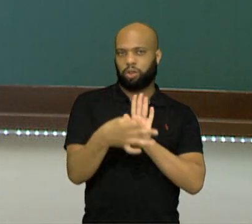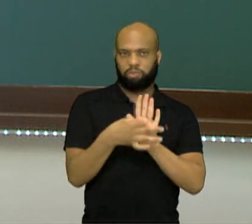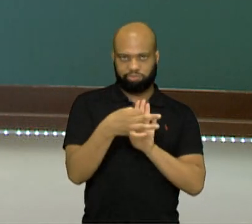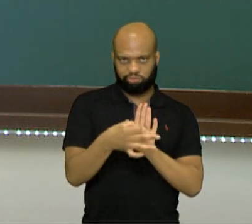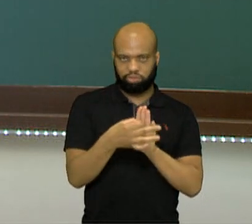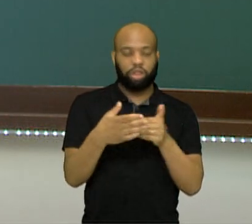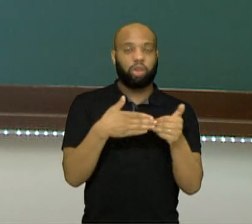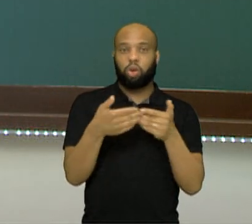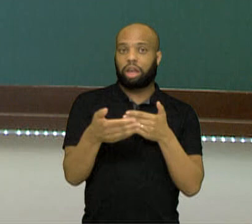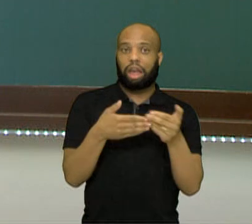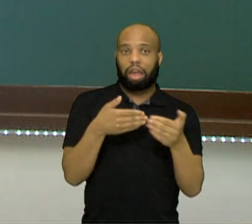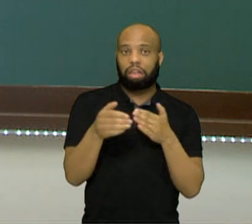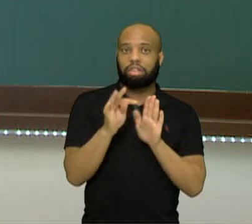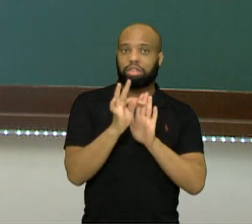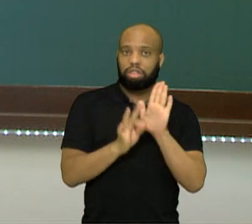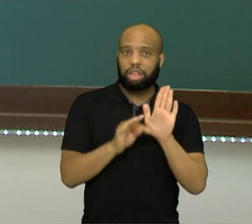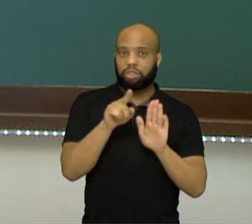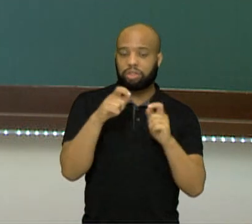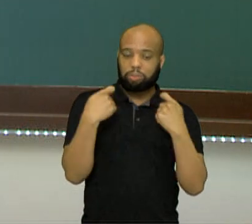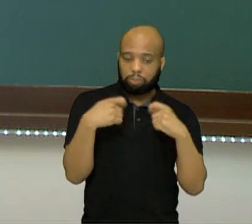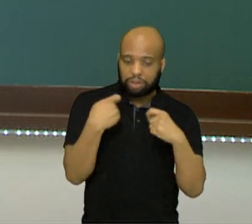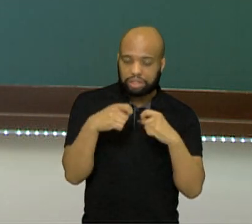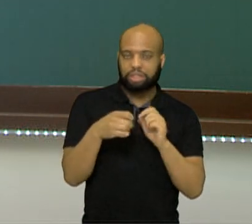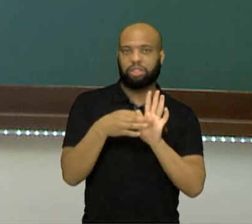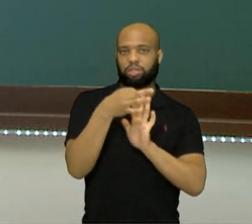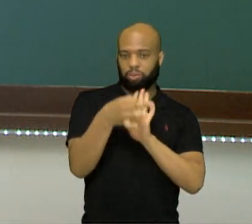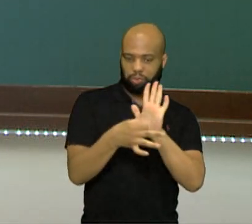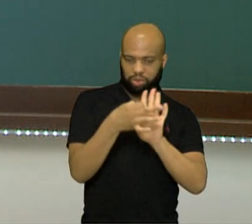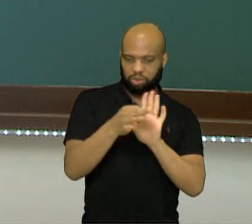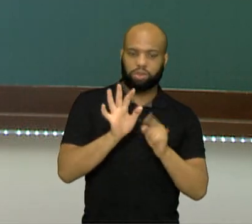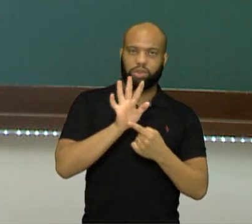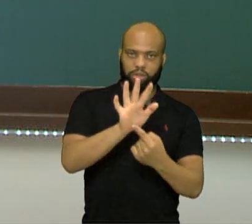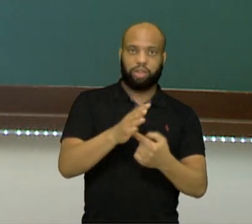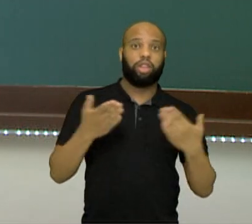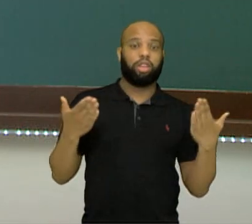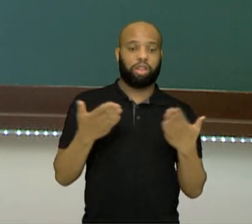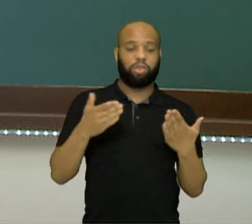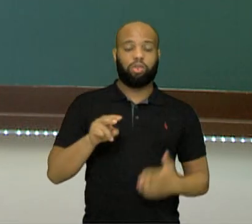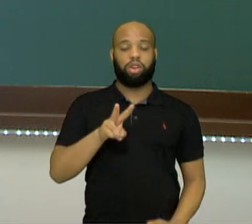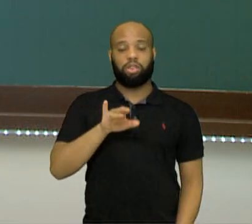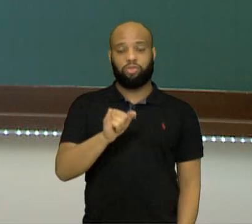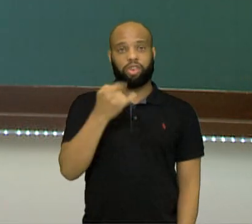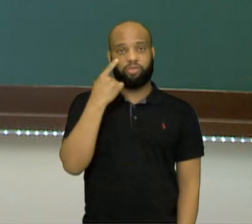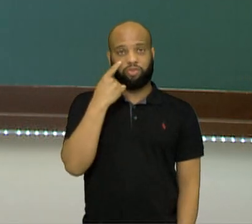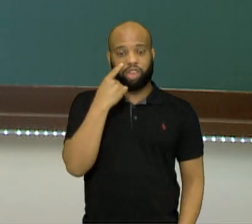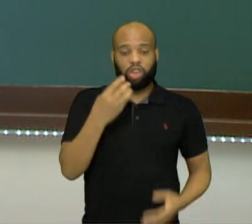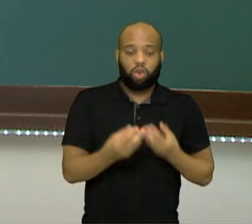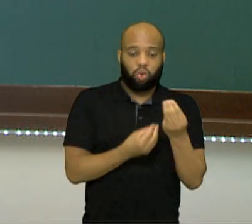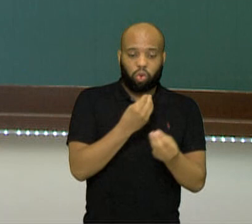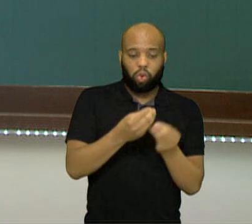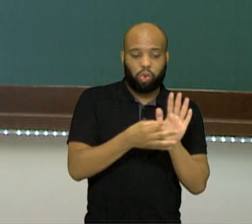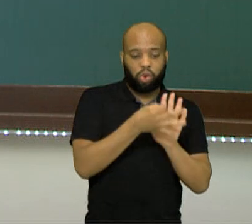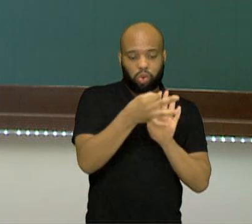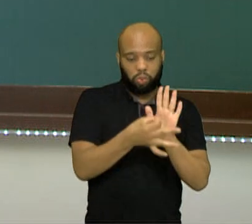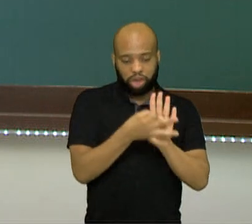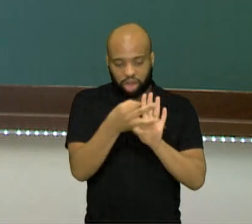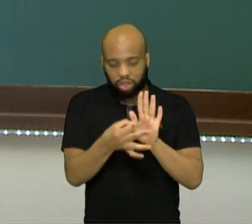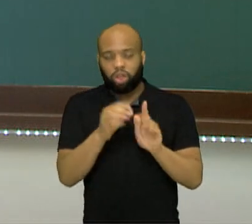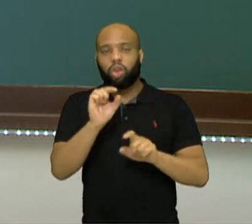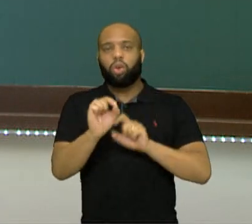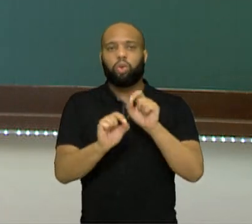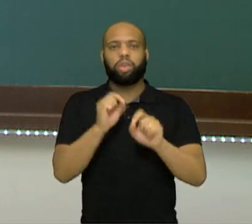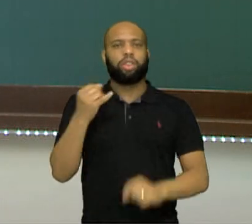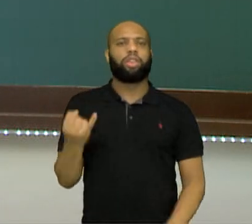texto que você precise argumentar. Vamos verificar agora como que se dá esses argumentos, qual que é o mais importante, qual é o